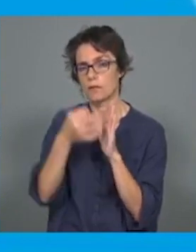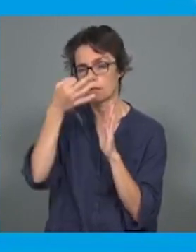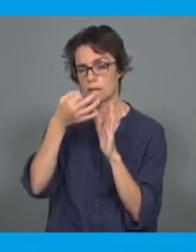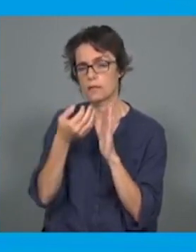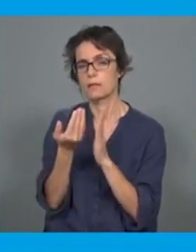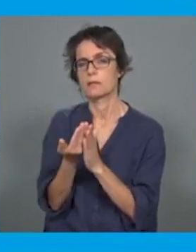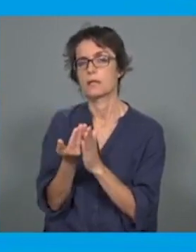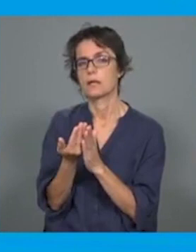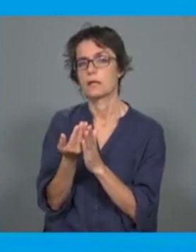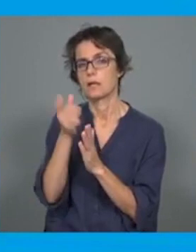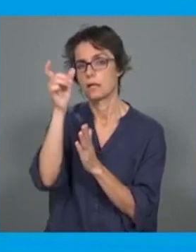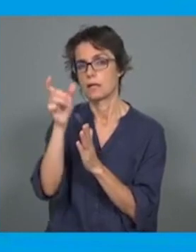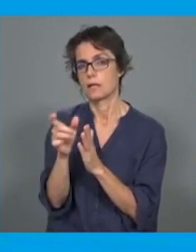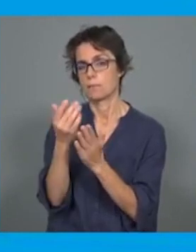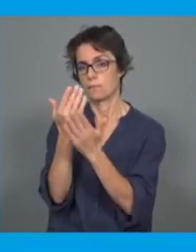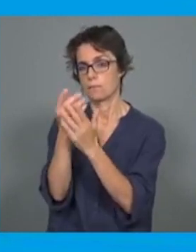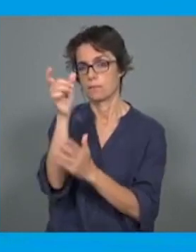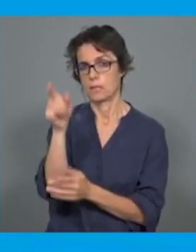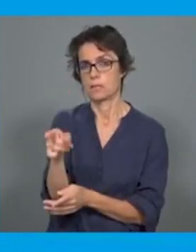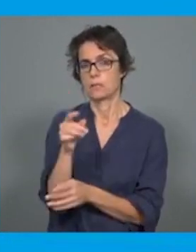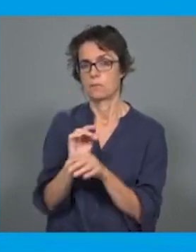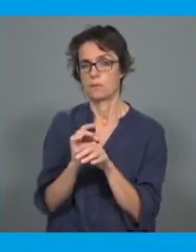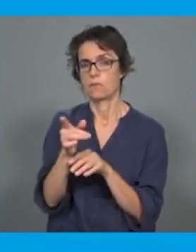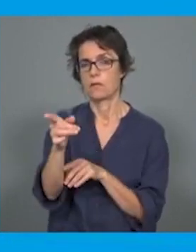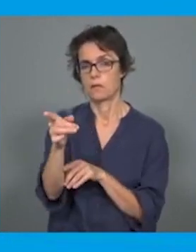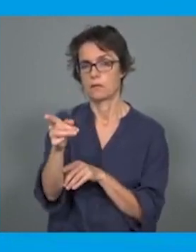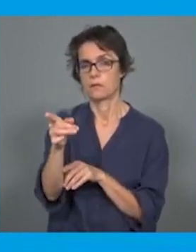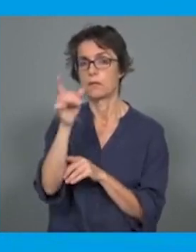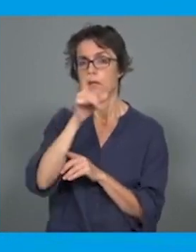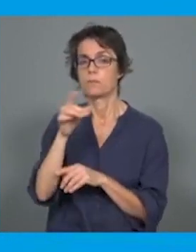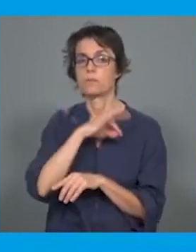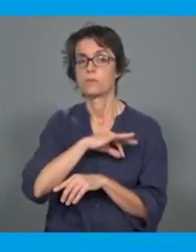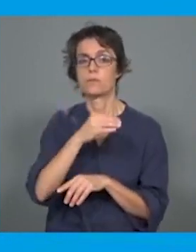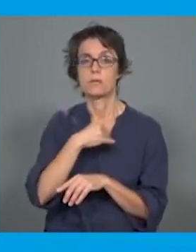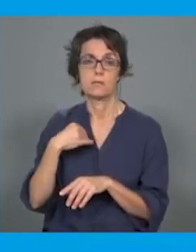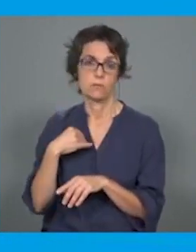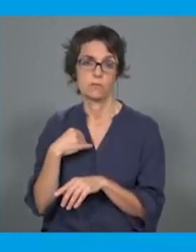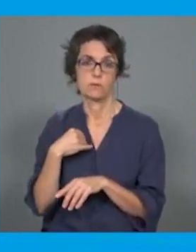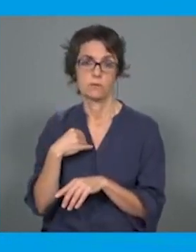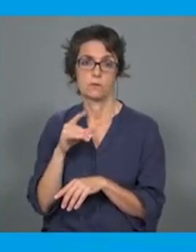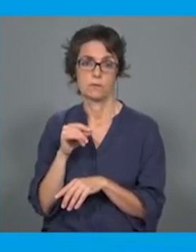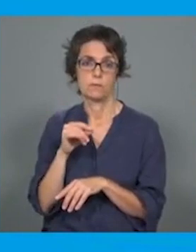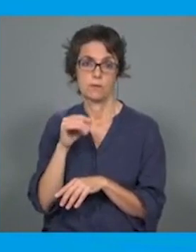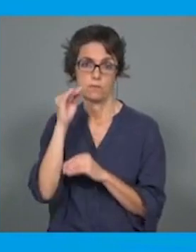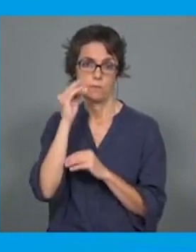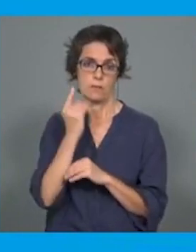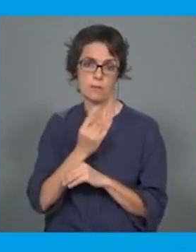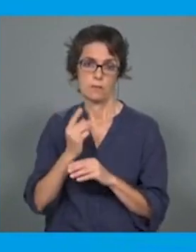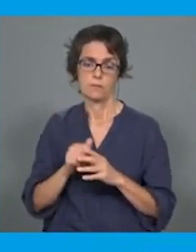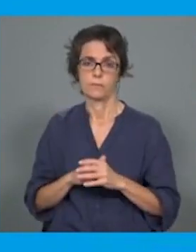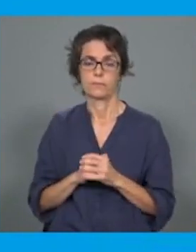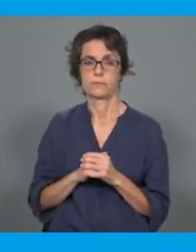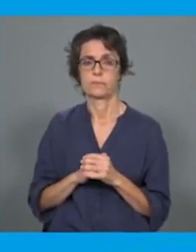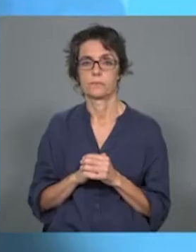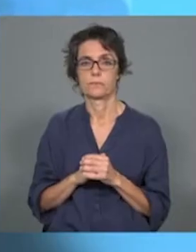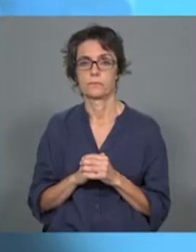pessoa fragilizada precisa e que o profissional de saúde, enquanto pessoa, também terá que exercer. Uma resposta